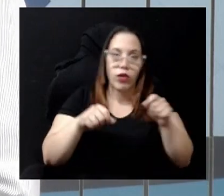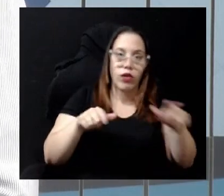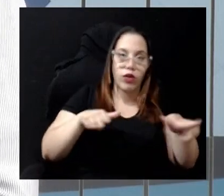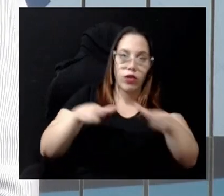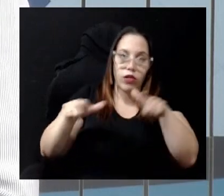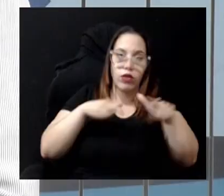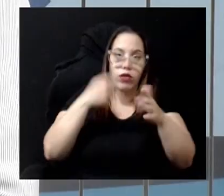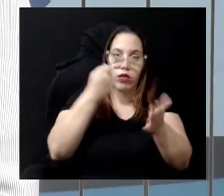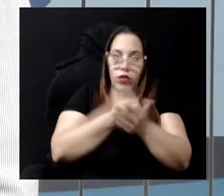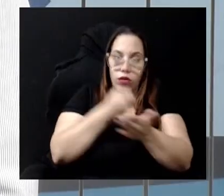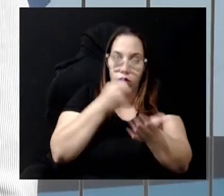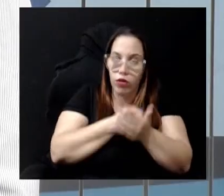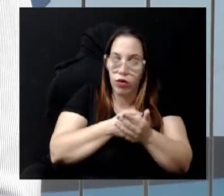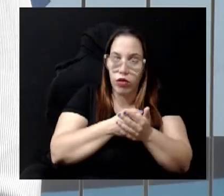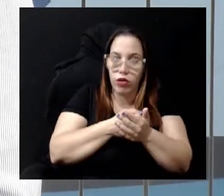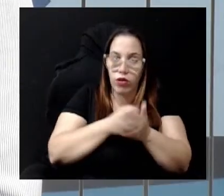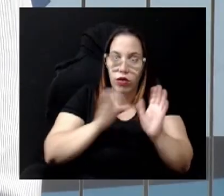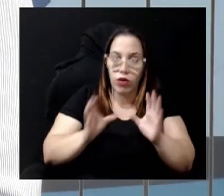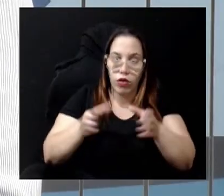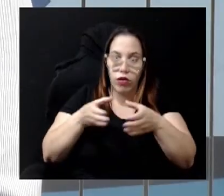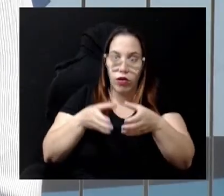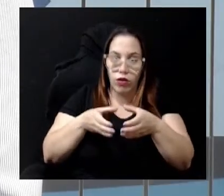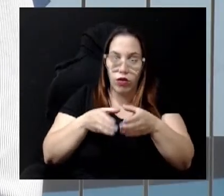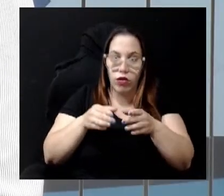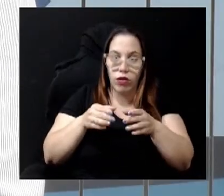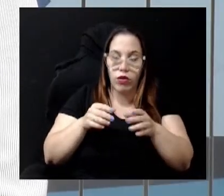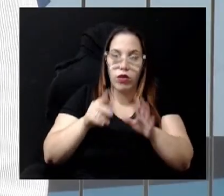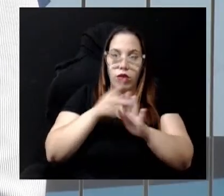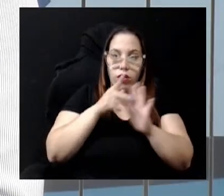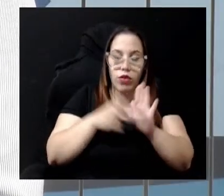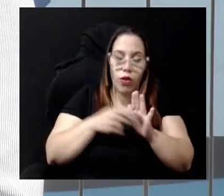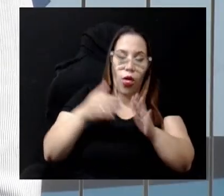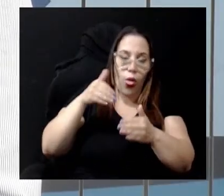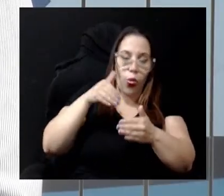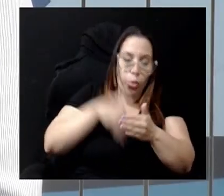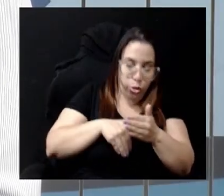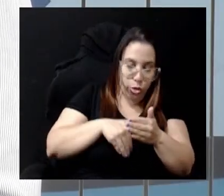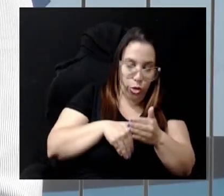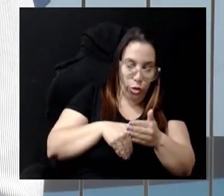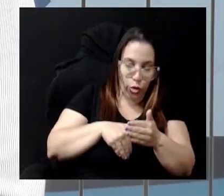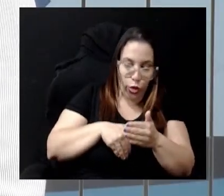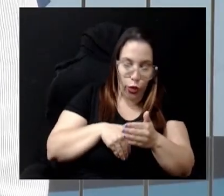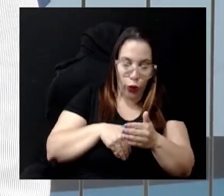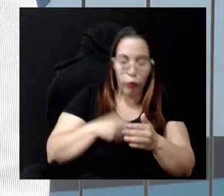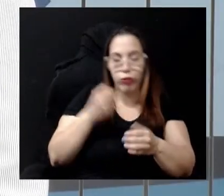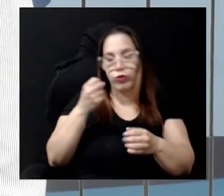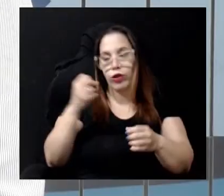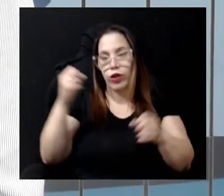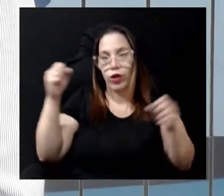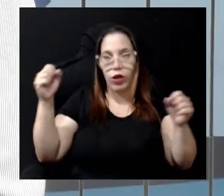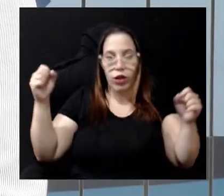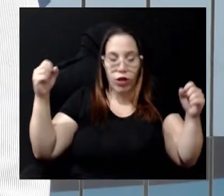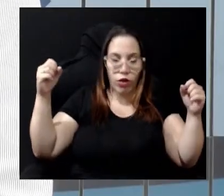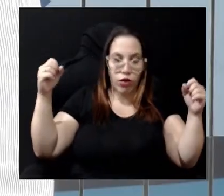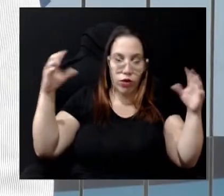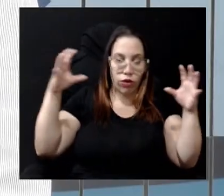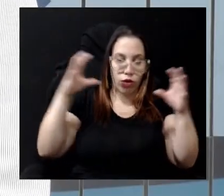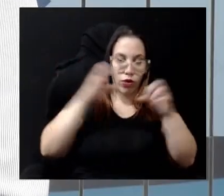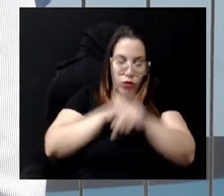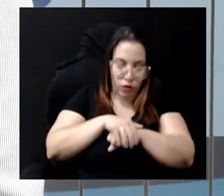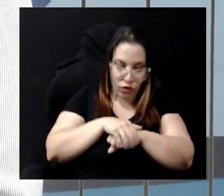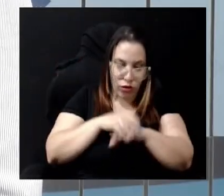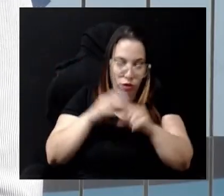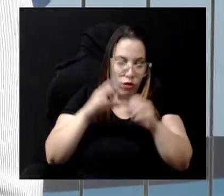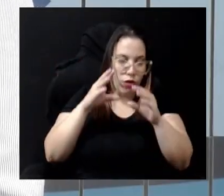com comunidades ou projetos que estão lá engavetados, que muitas vezes a escuridão da noite não nos